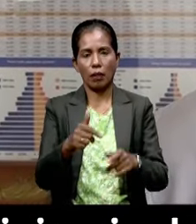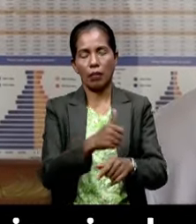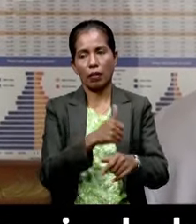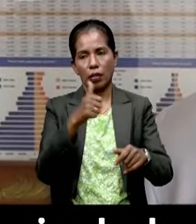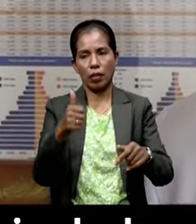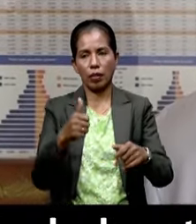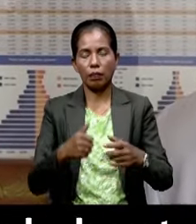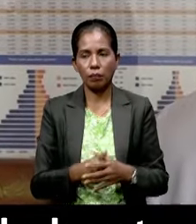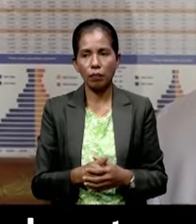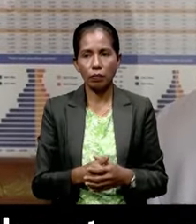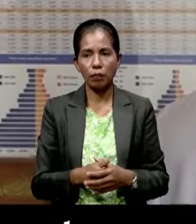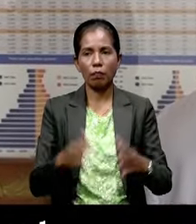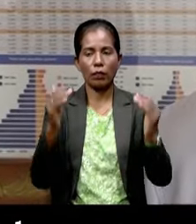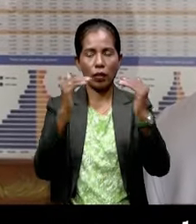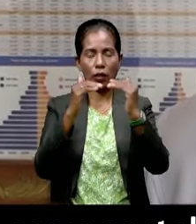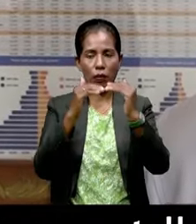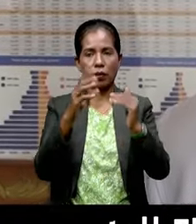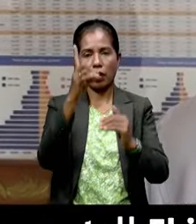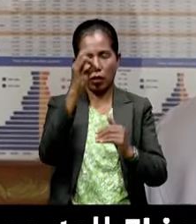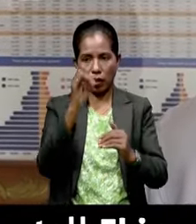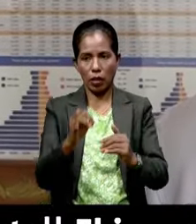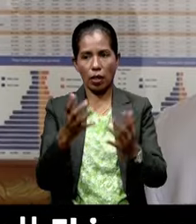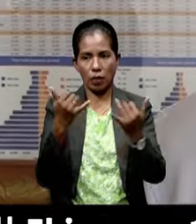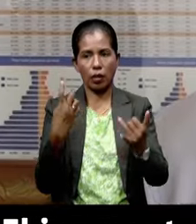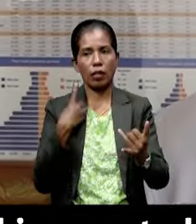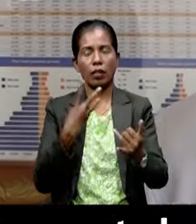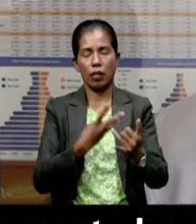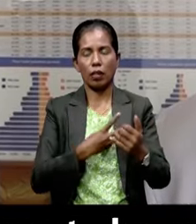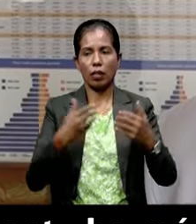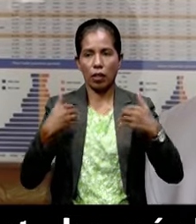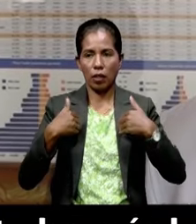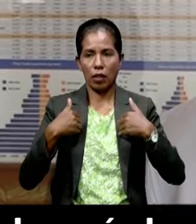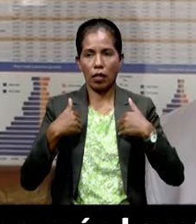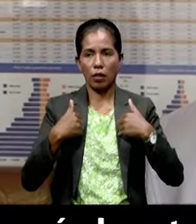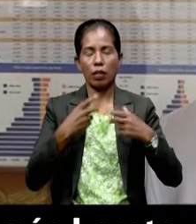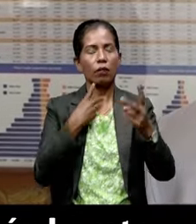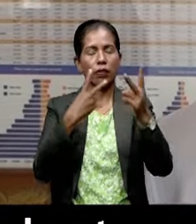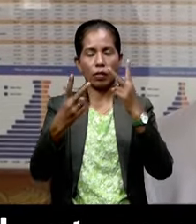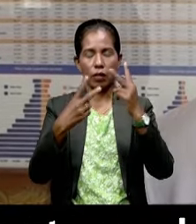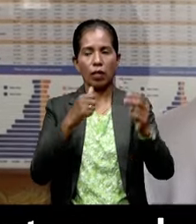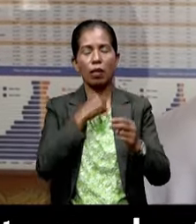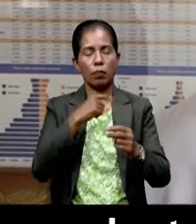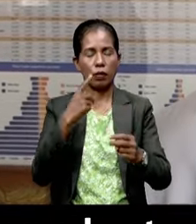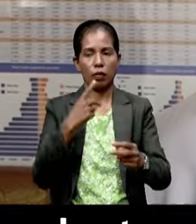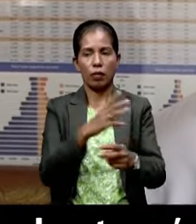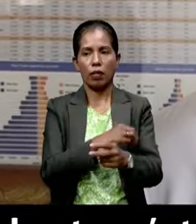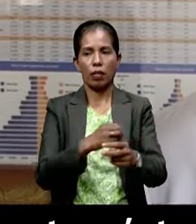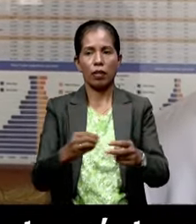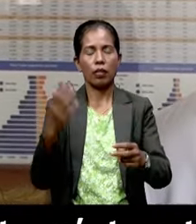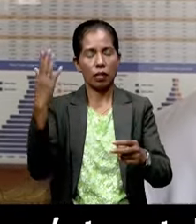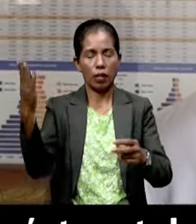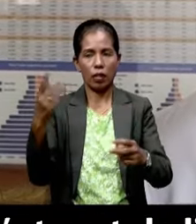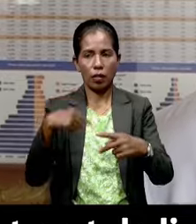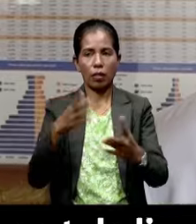ba reunião ia dili tamba agora itamos ia atu visita amo papa ne mai be balu sei tama